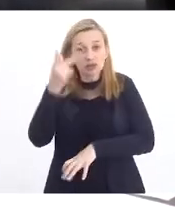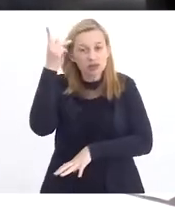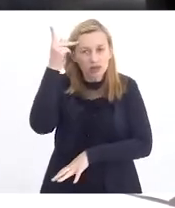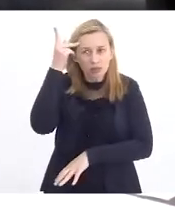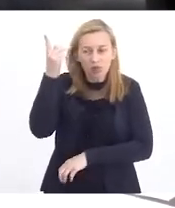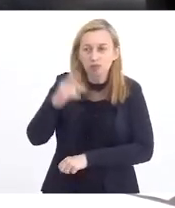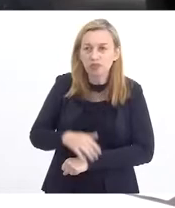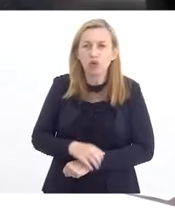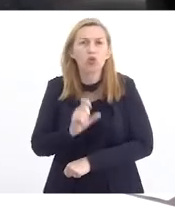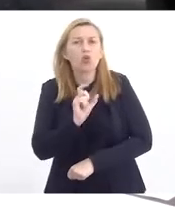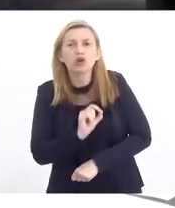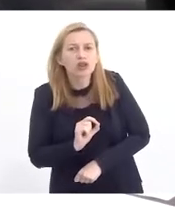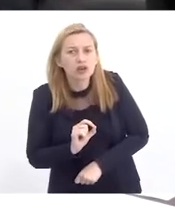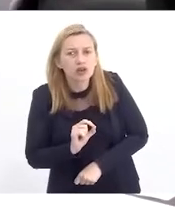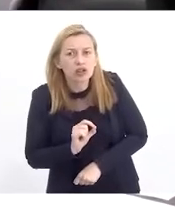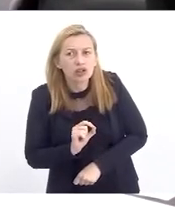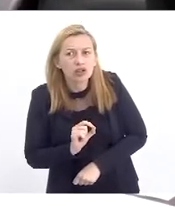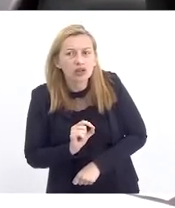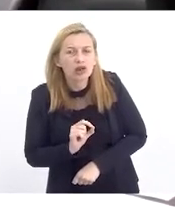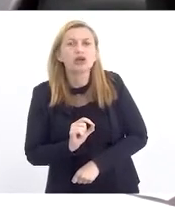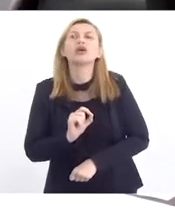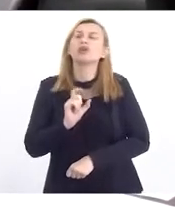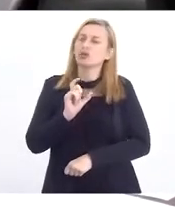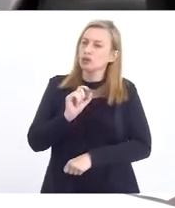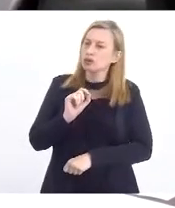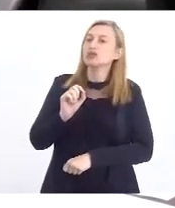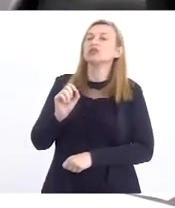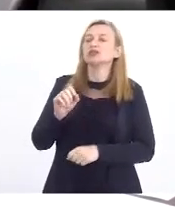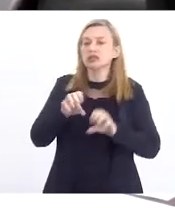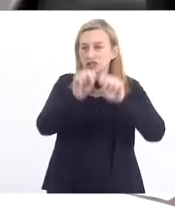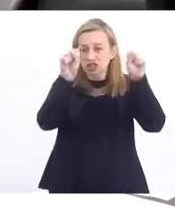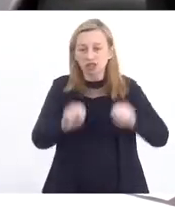quê? O sistema de São Paulo.